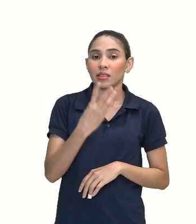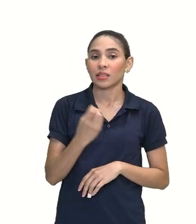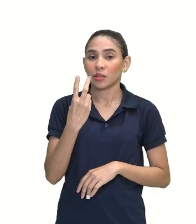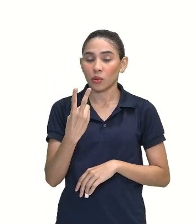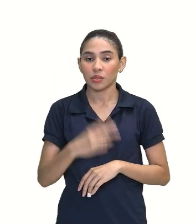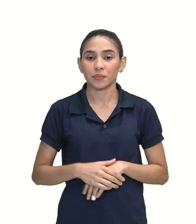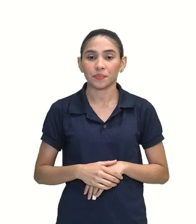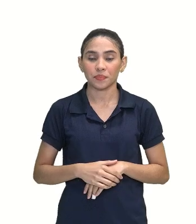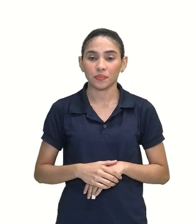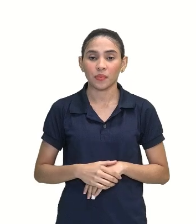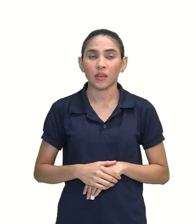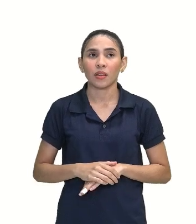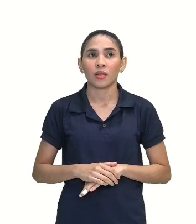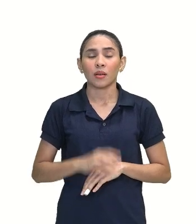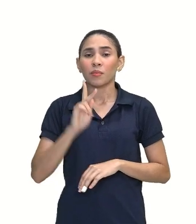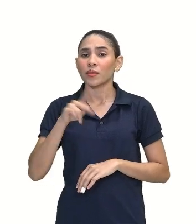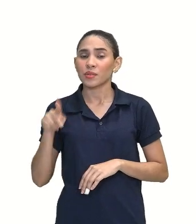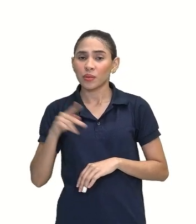132. Professor,